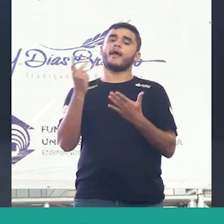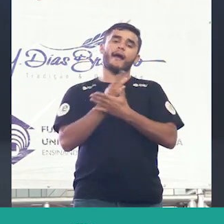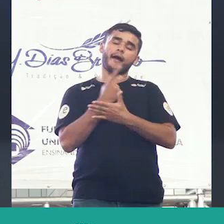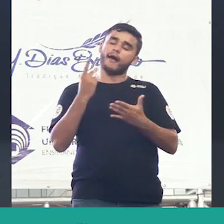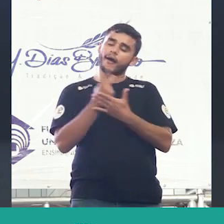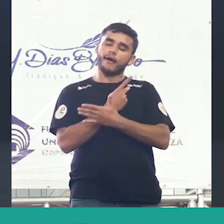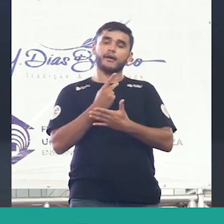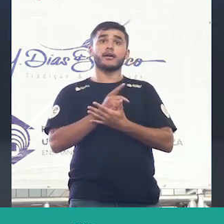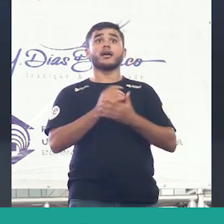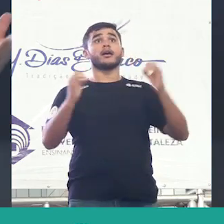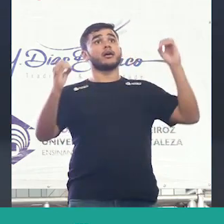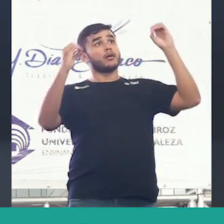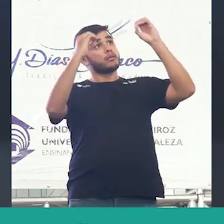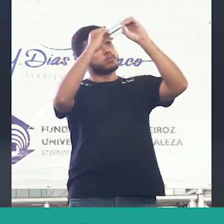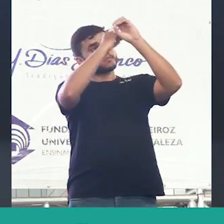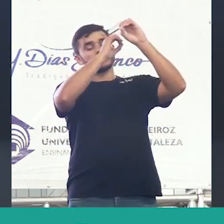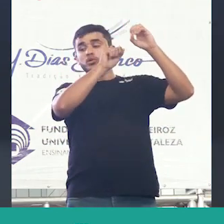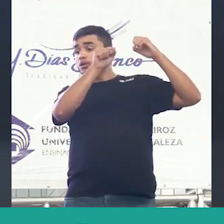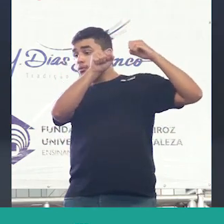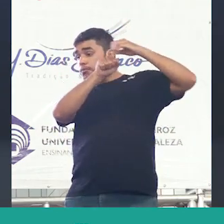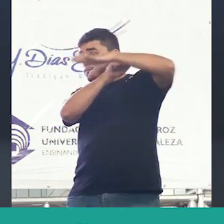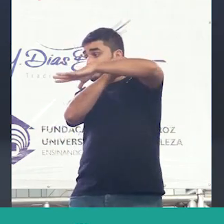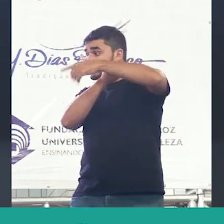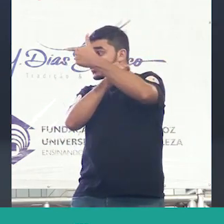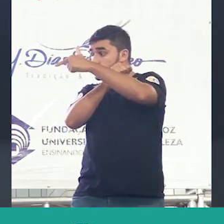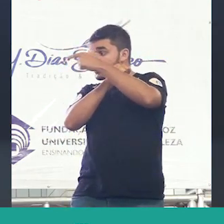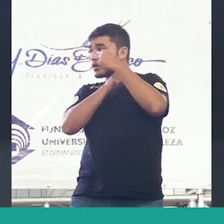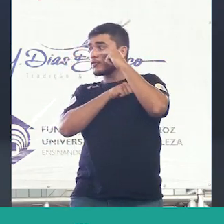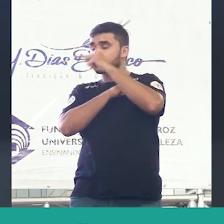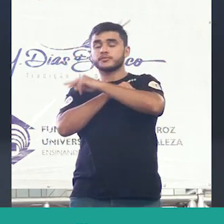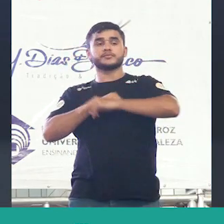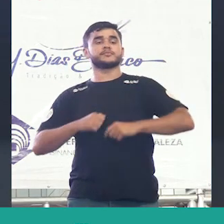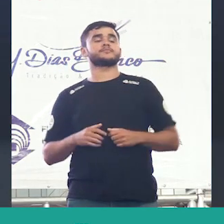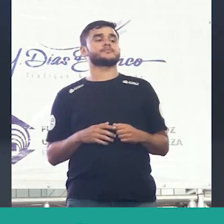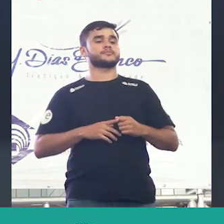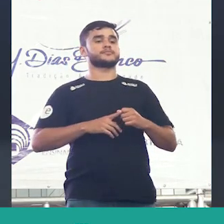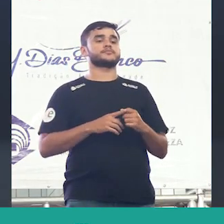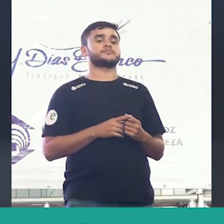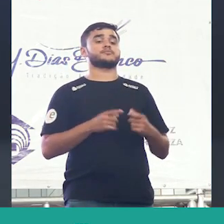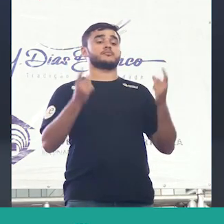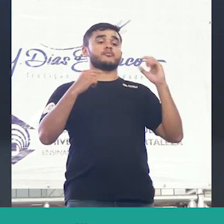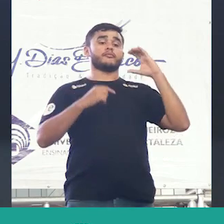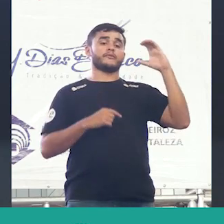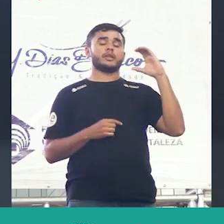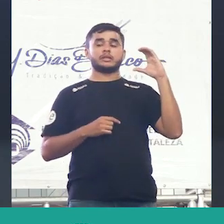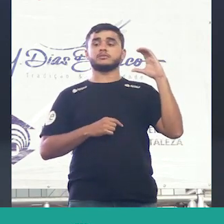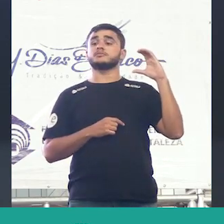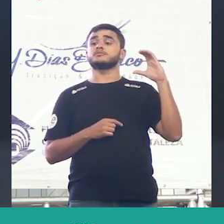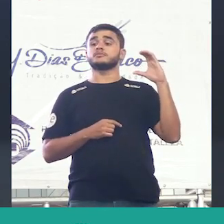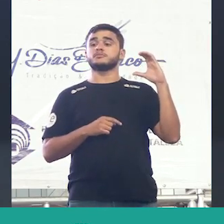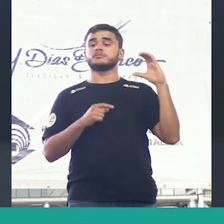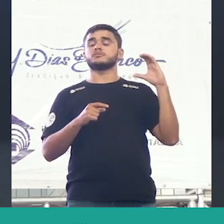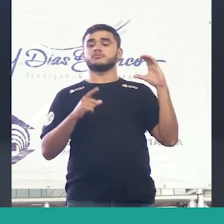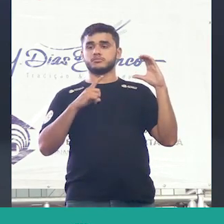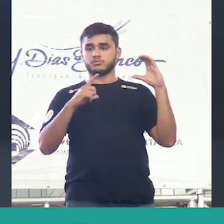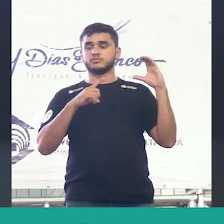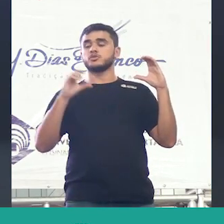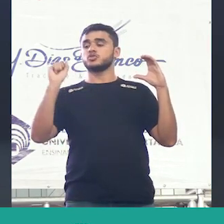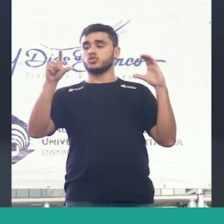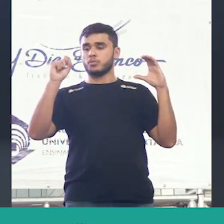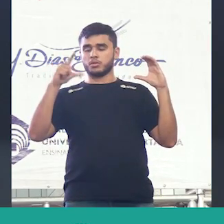sombra. Eclipse total. Por isso que mandaram. Falso, B de bola. C. Sobral ficou na sombra da